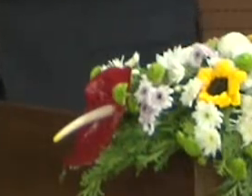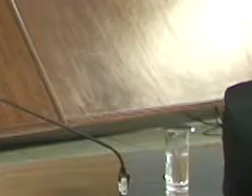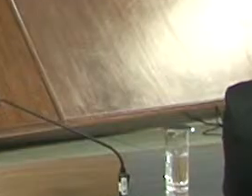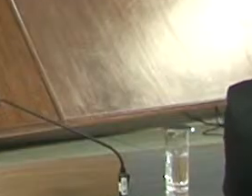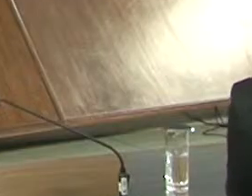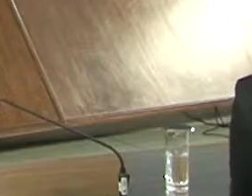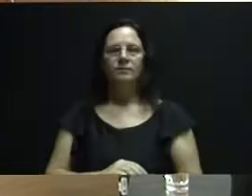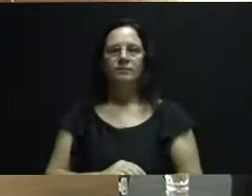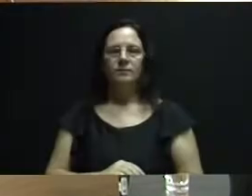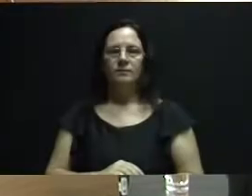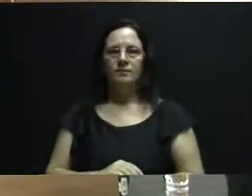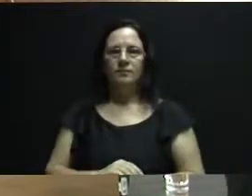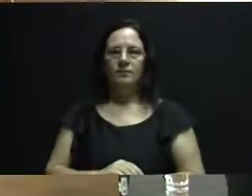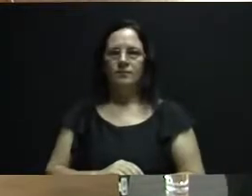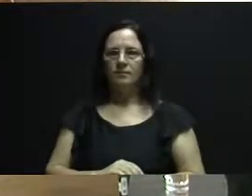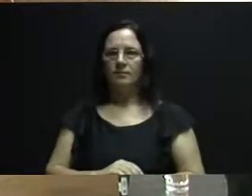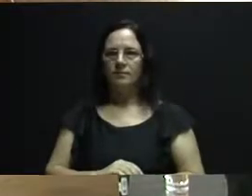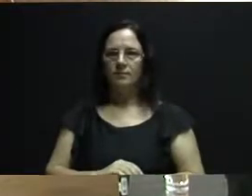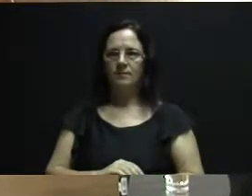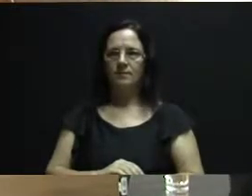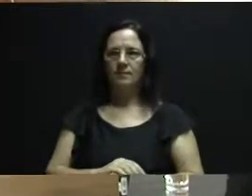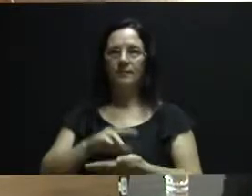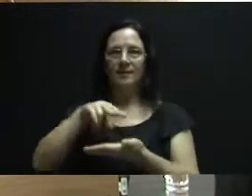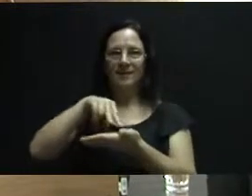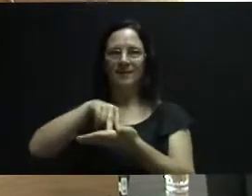Conceda a palavra ao homenageado.